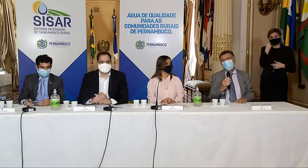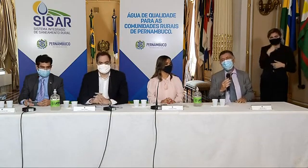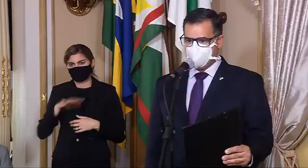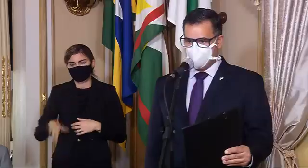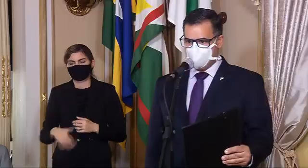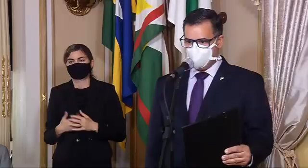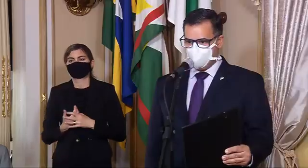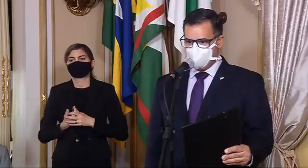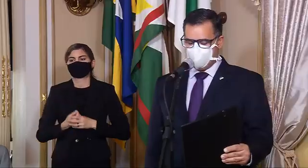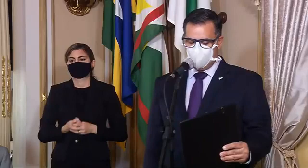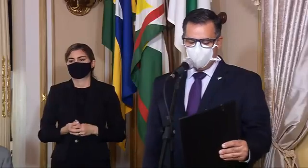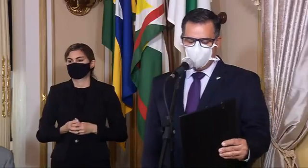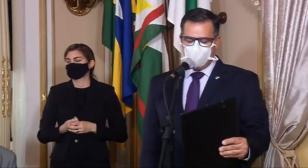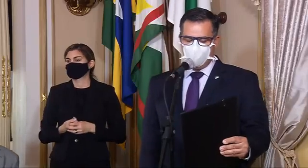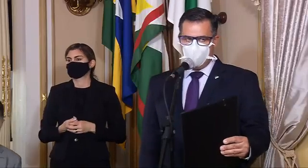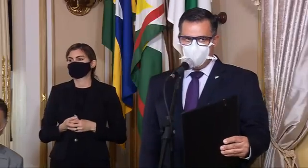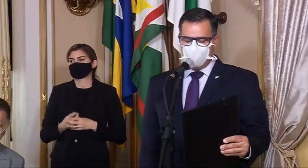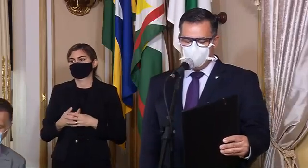oportunidade